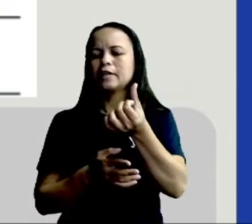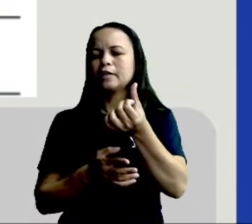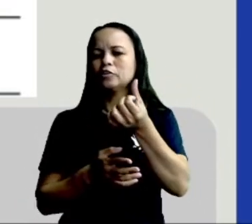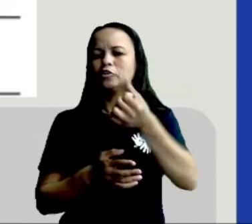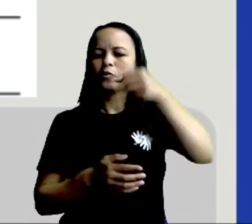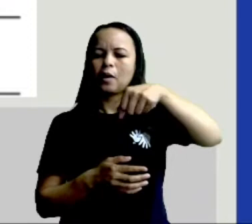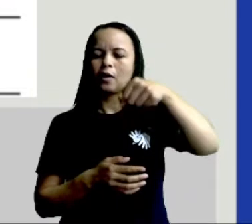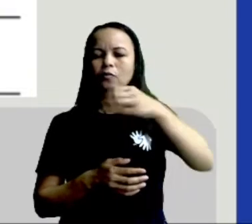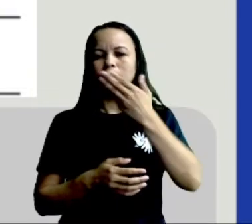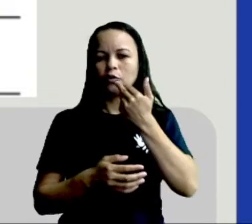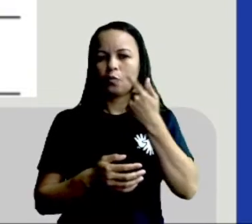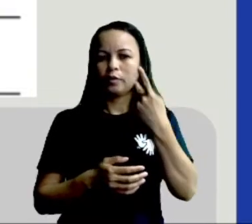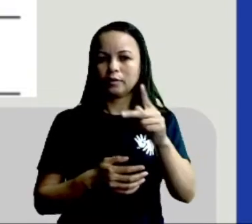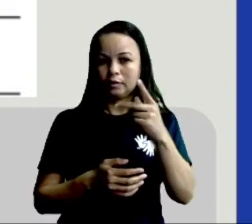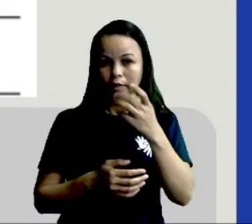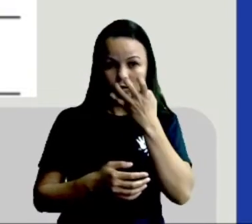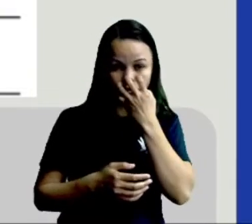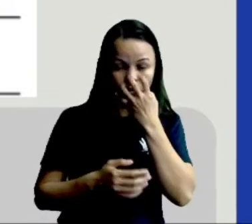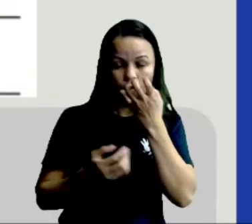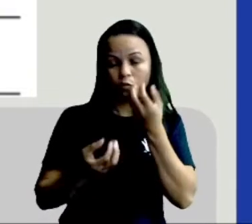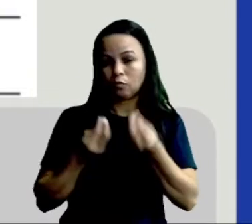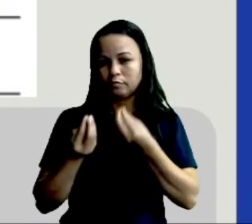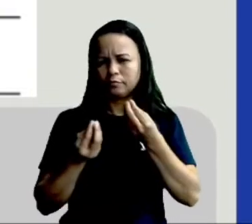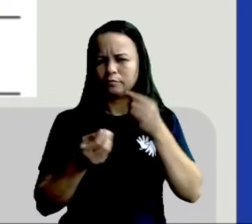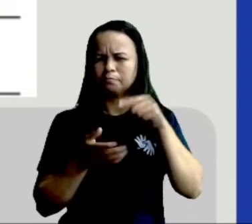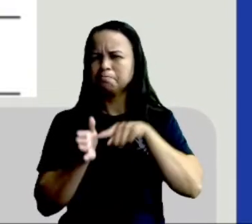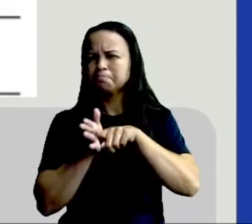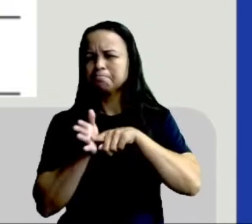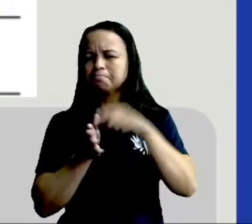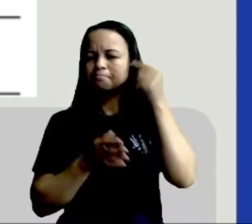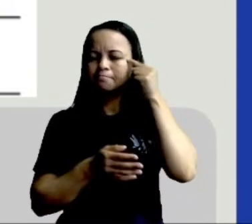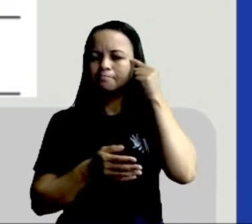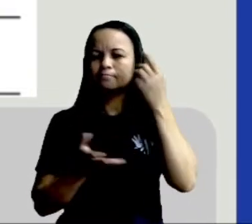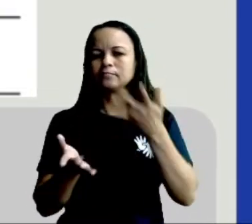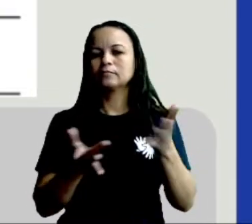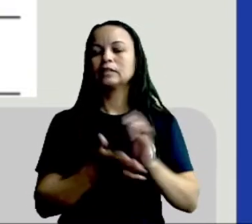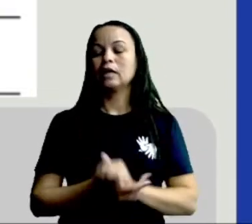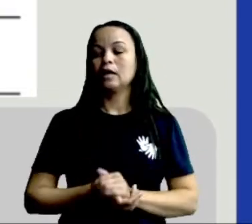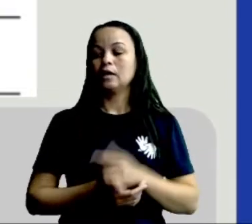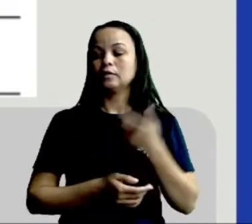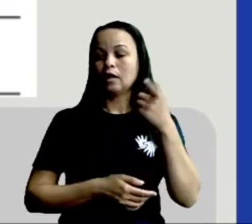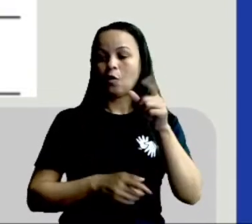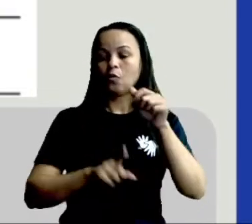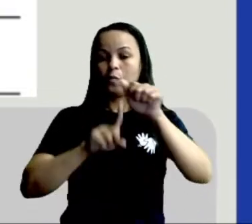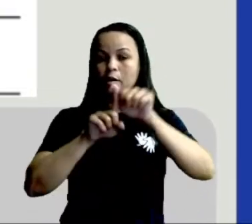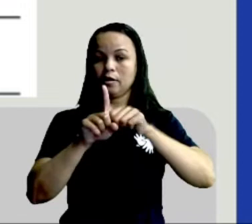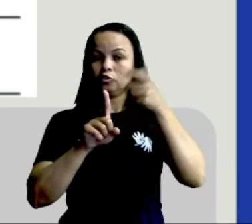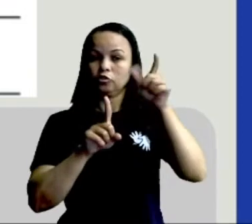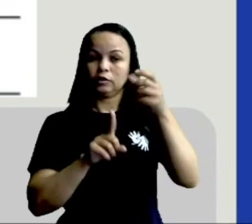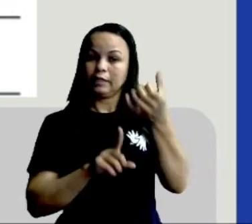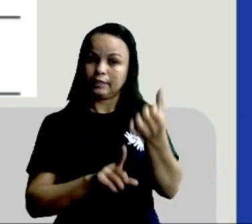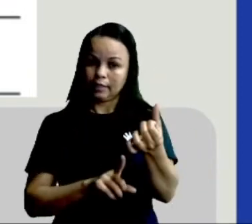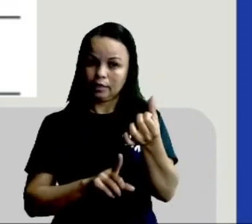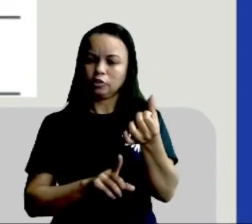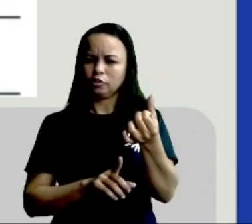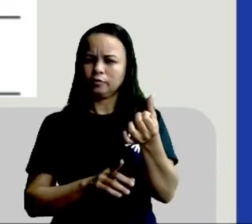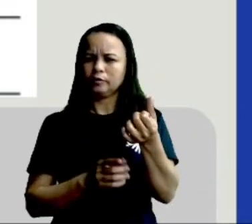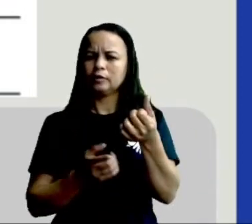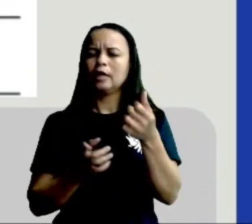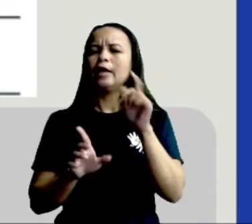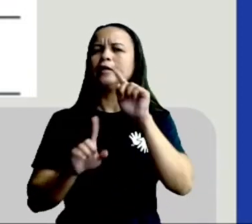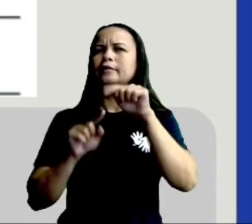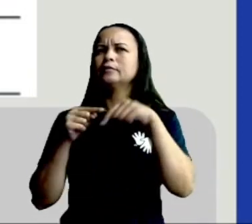pacotes de rações por mês? Vai analisando. Aqui tinham 6, nesse outro mês, 6